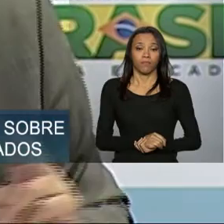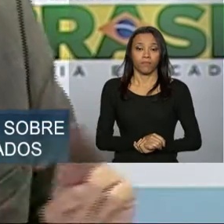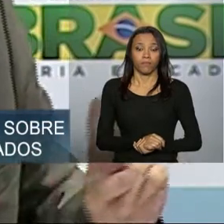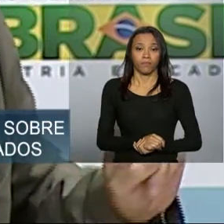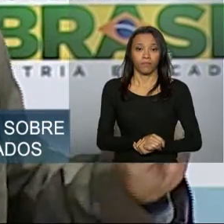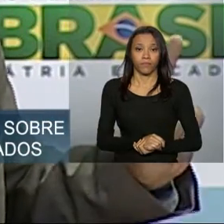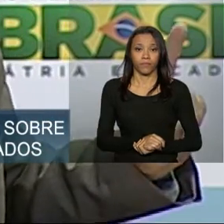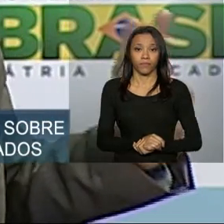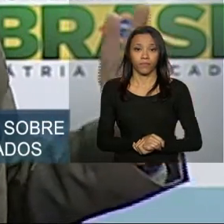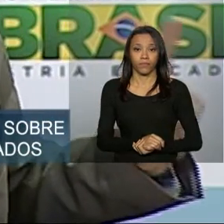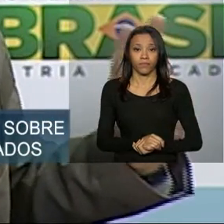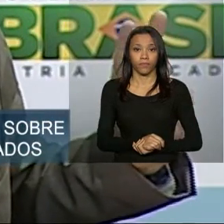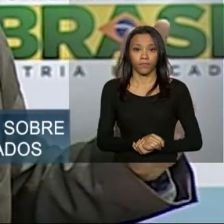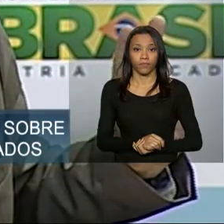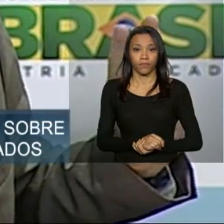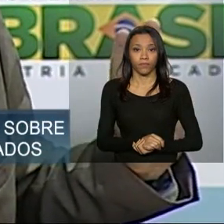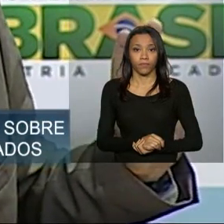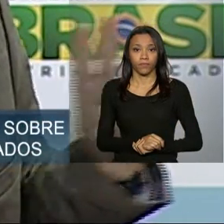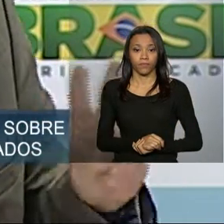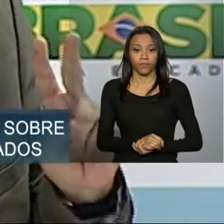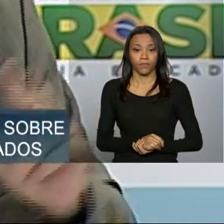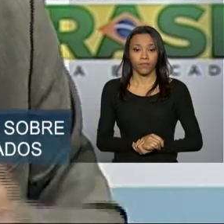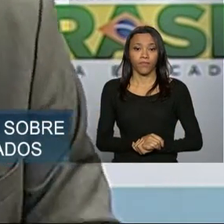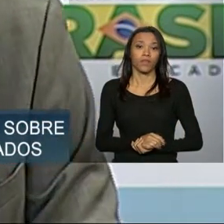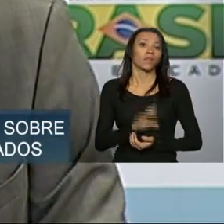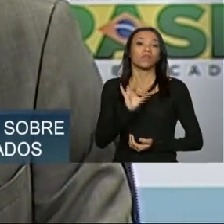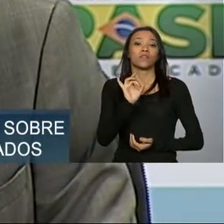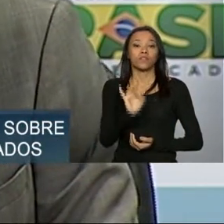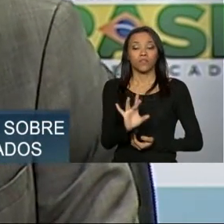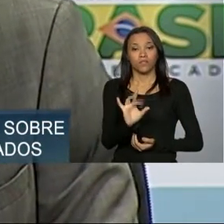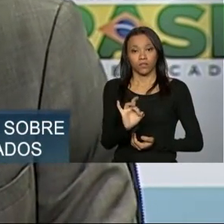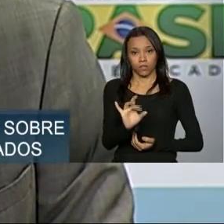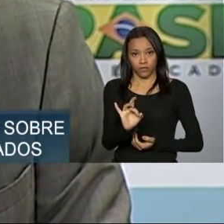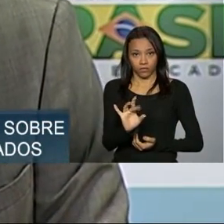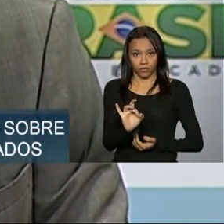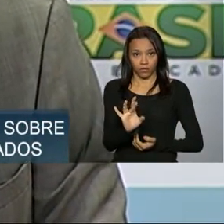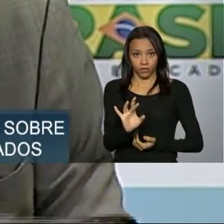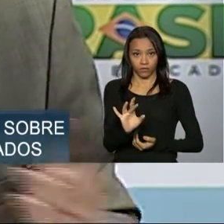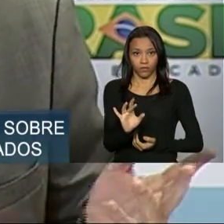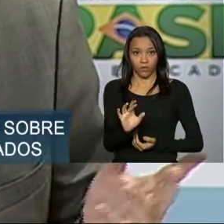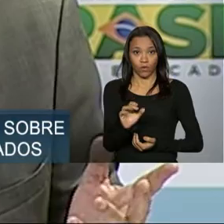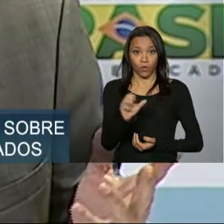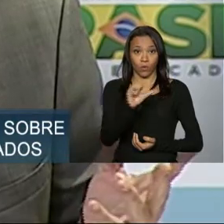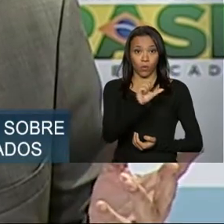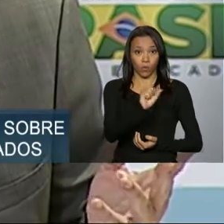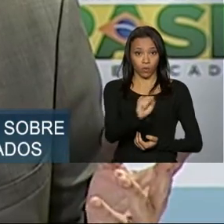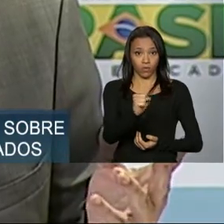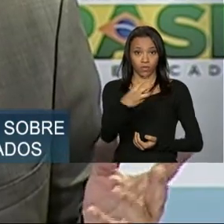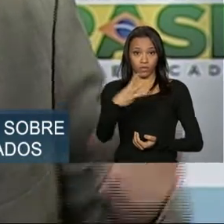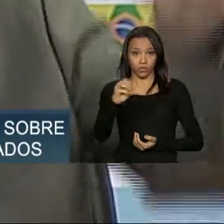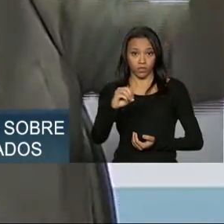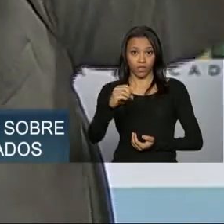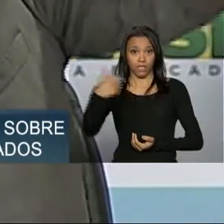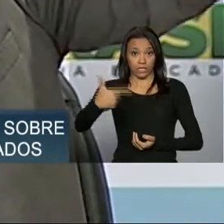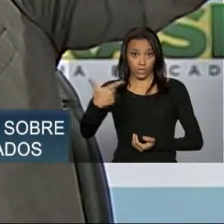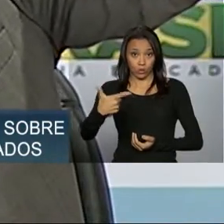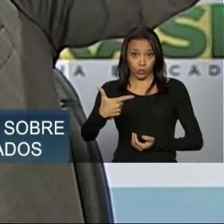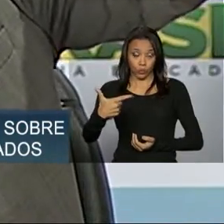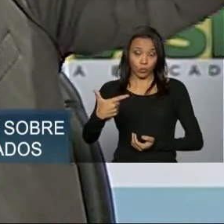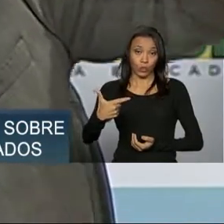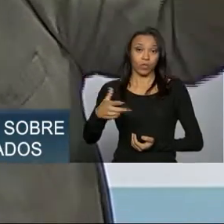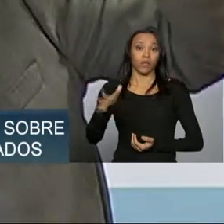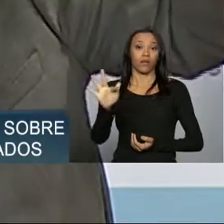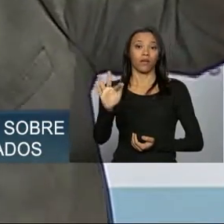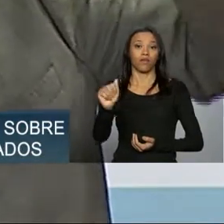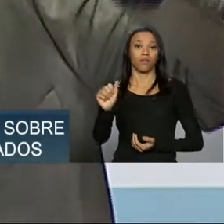Não, 839 são da segunda. Só da segunda fase. É porque a gente fala de talvez um